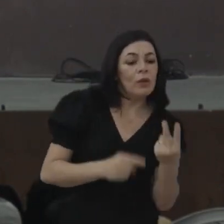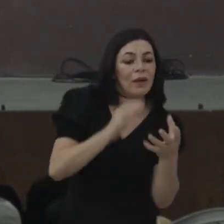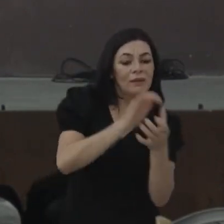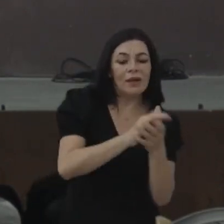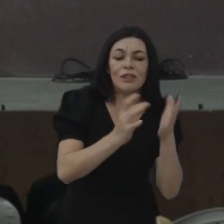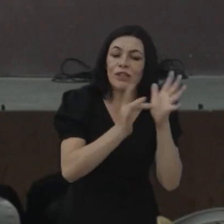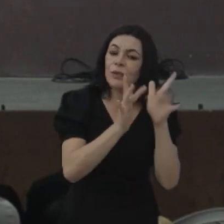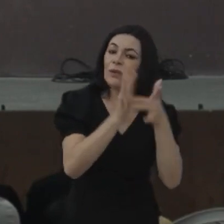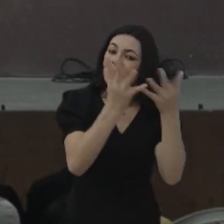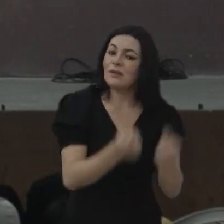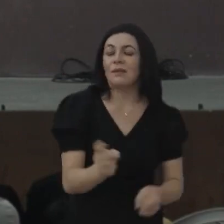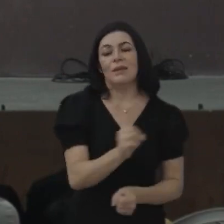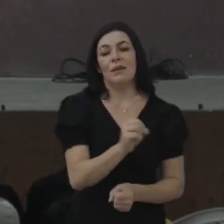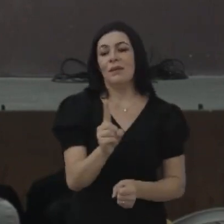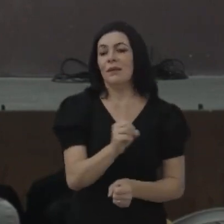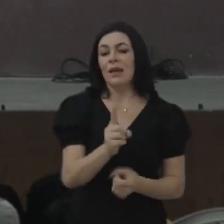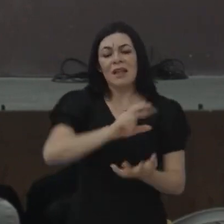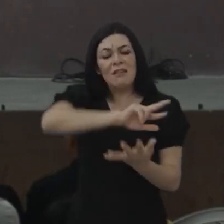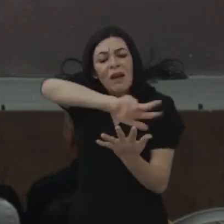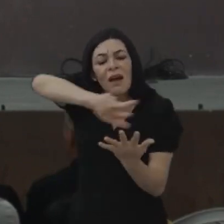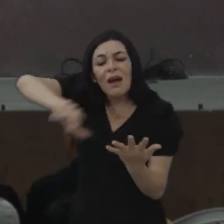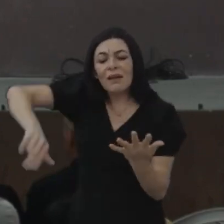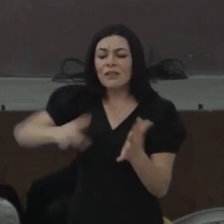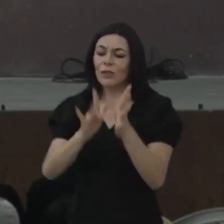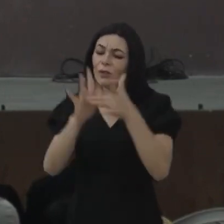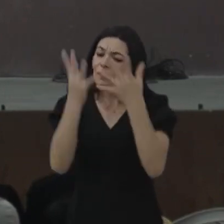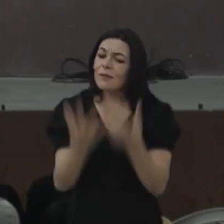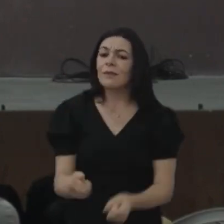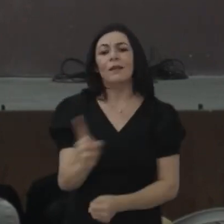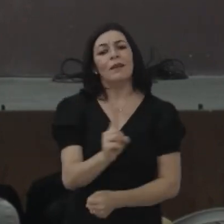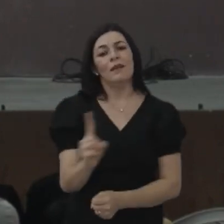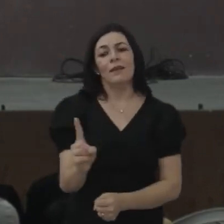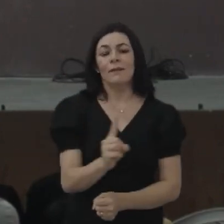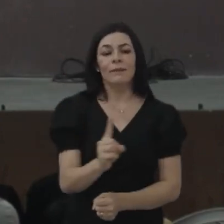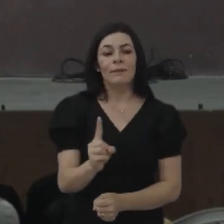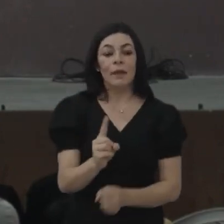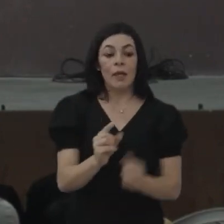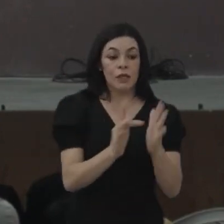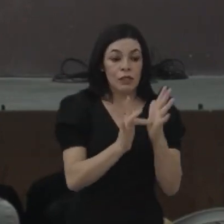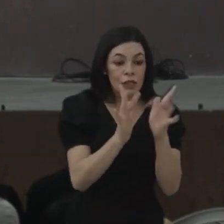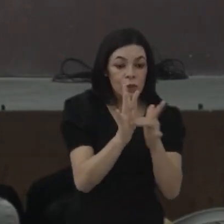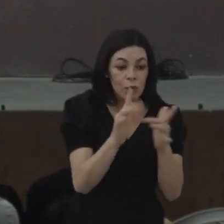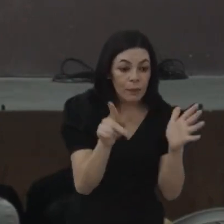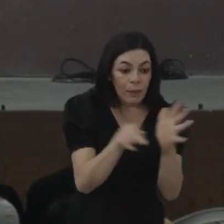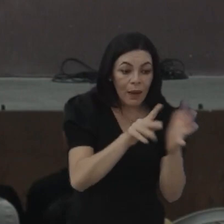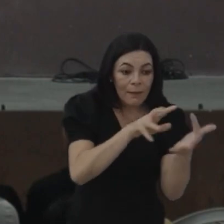Jesus das Escrituras é contra muitos movimentos que tem no mundo. O Jesus das Escrituras é